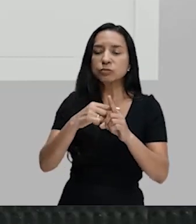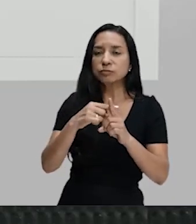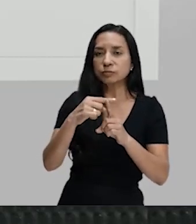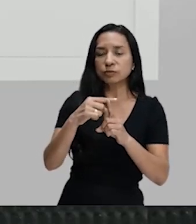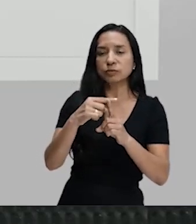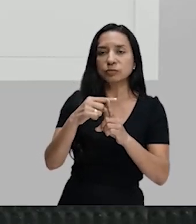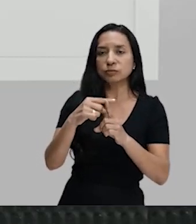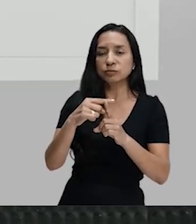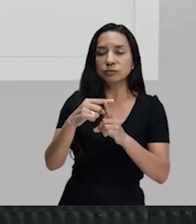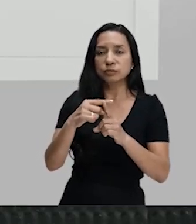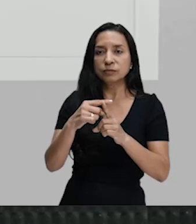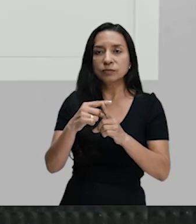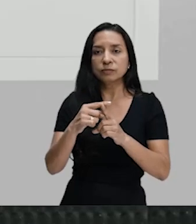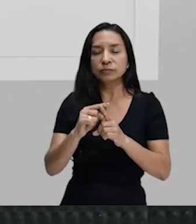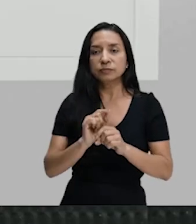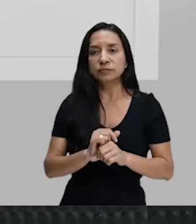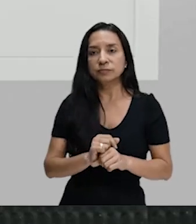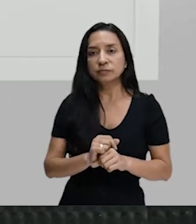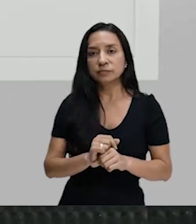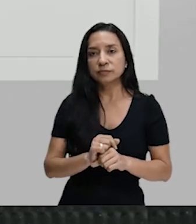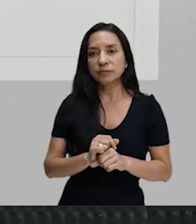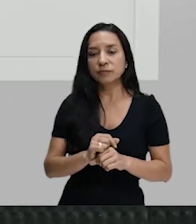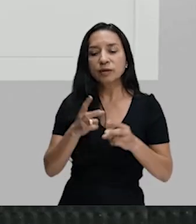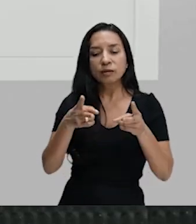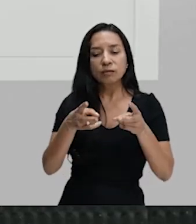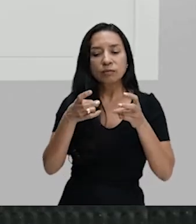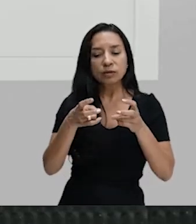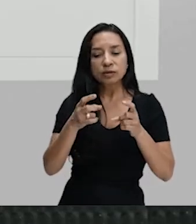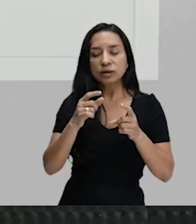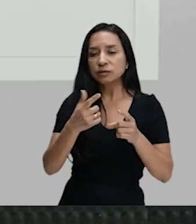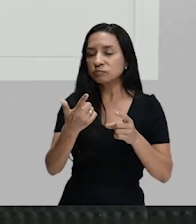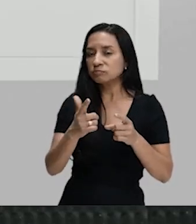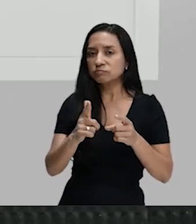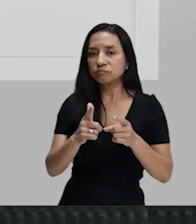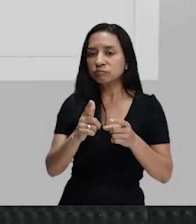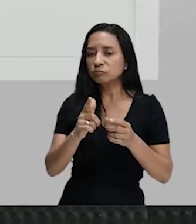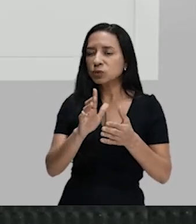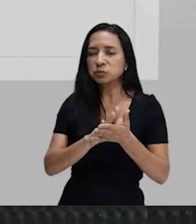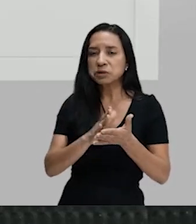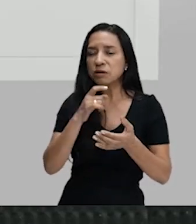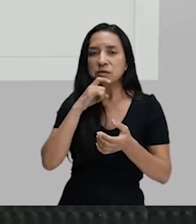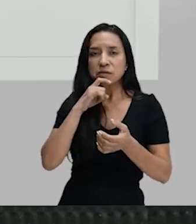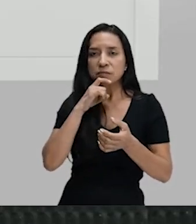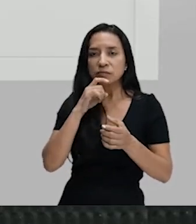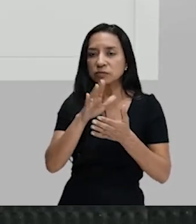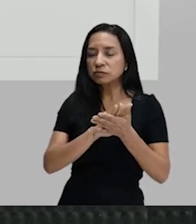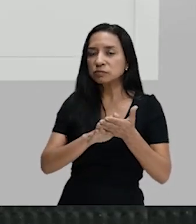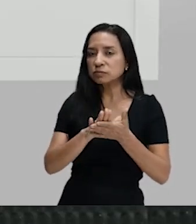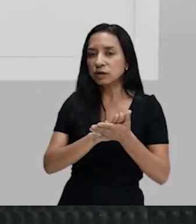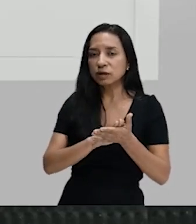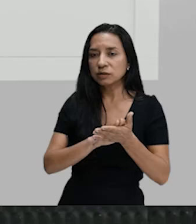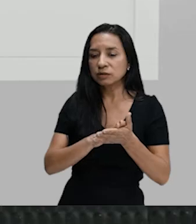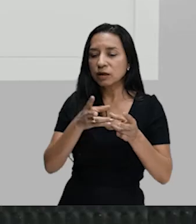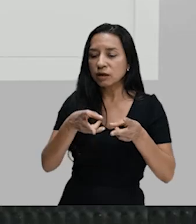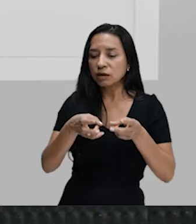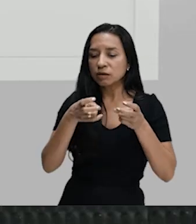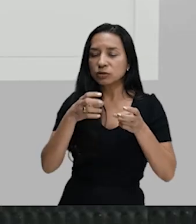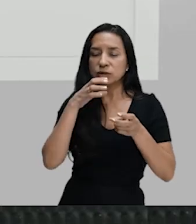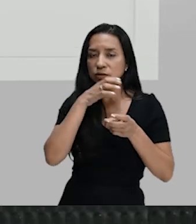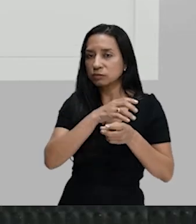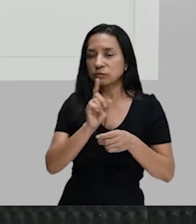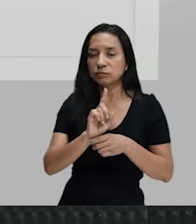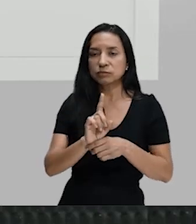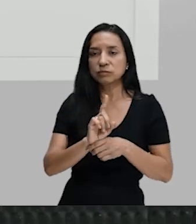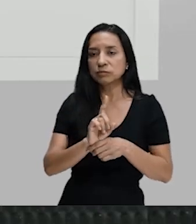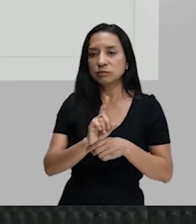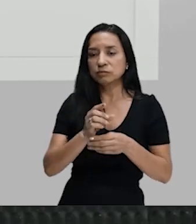temperatura, ok? Mas vocês percebem que ali não está tendo um resfriamento, né? Dele não está sendo retirado calor e nem